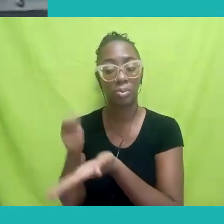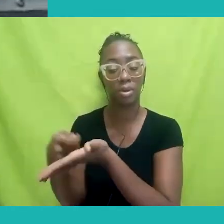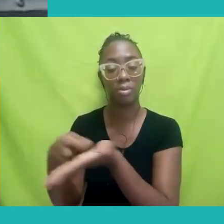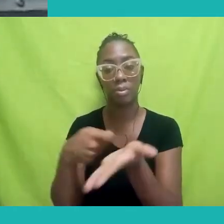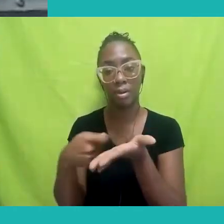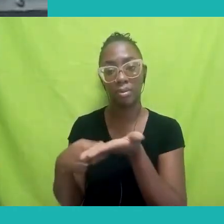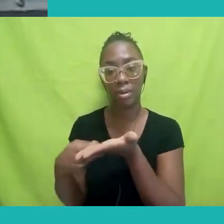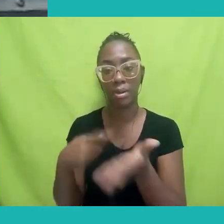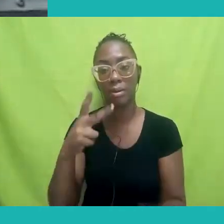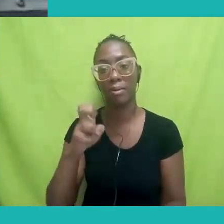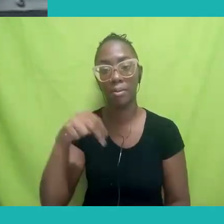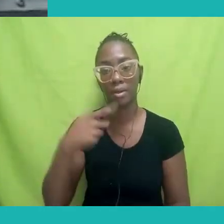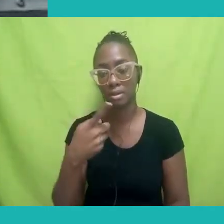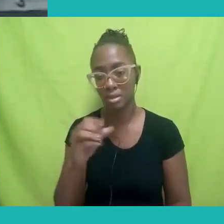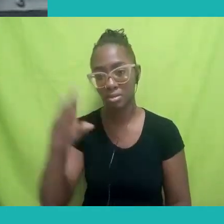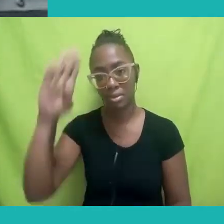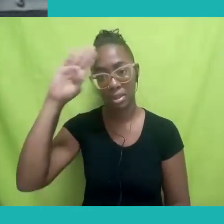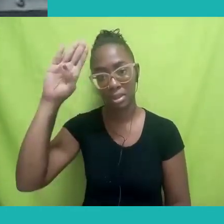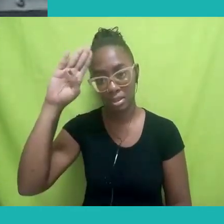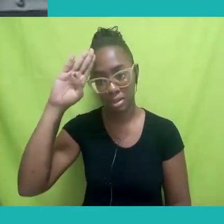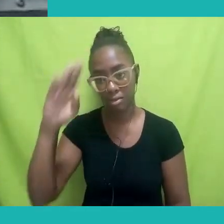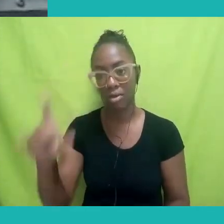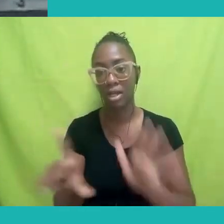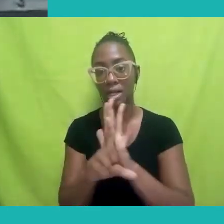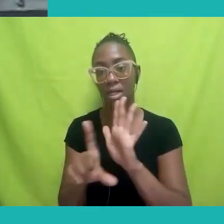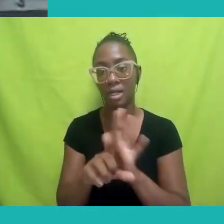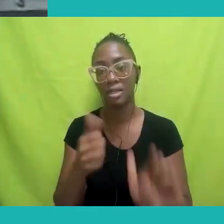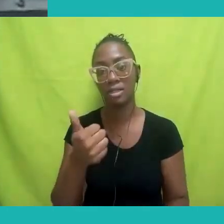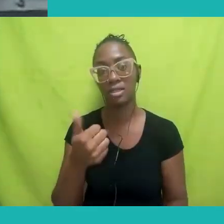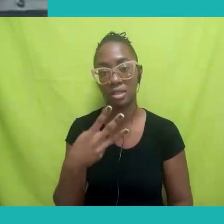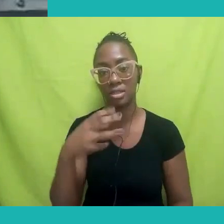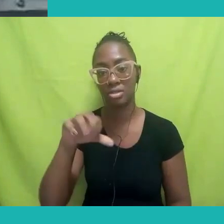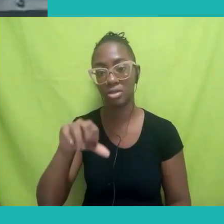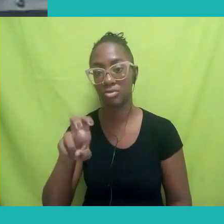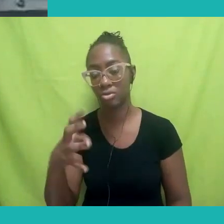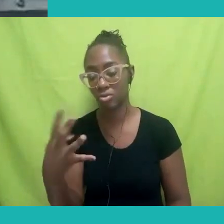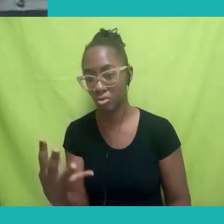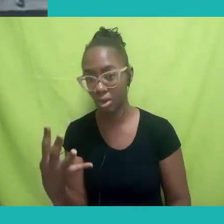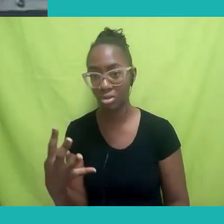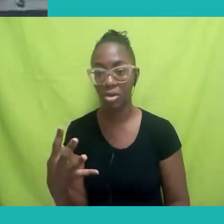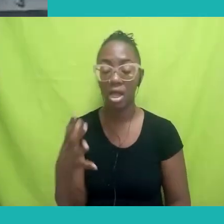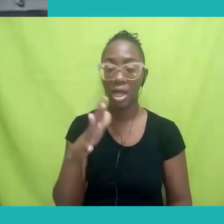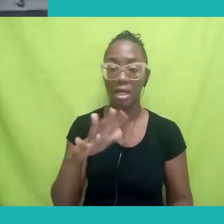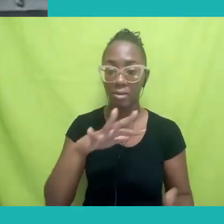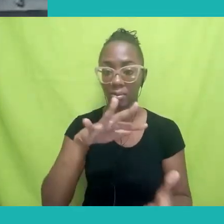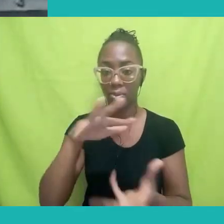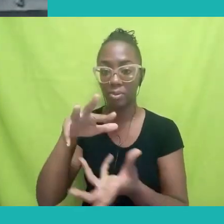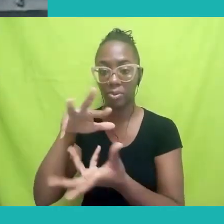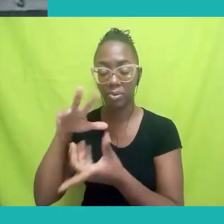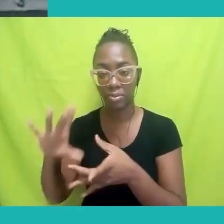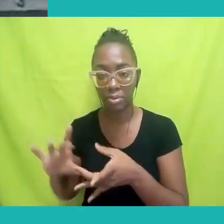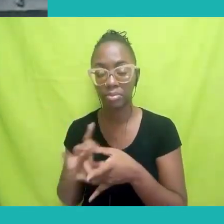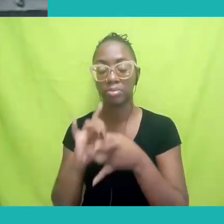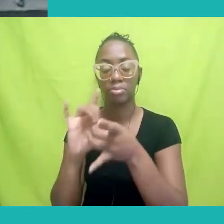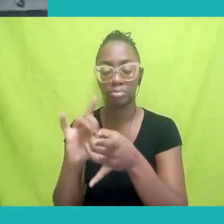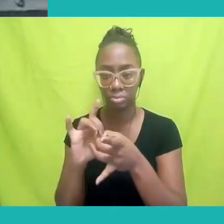militar. A Lei 13954 ela universalizou o custeio do sistema de proteção social dos militares